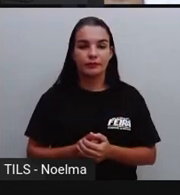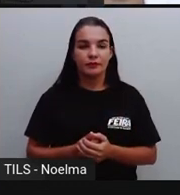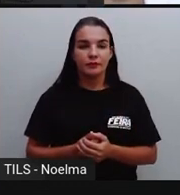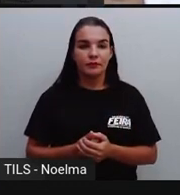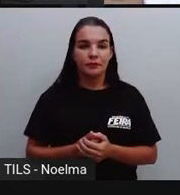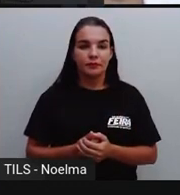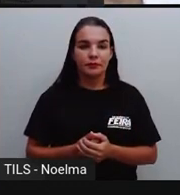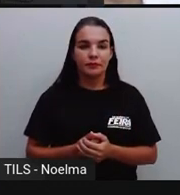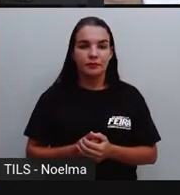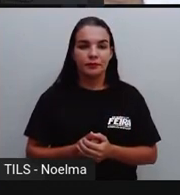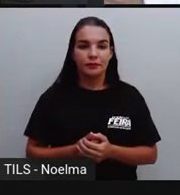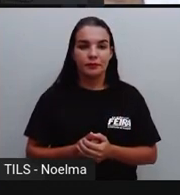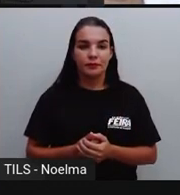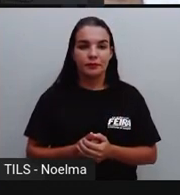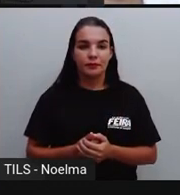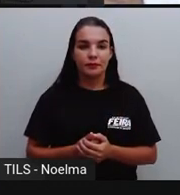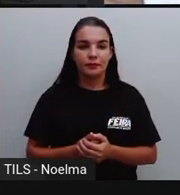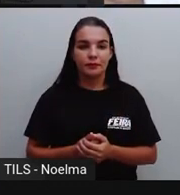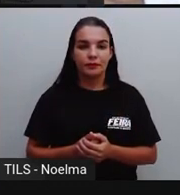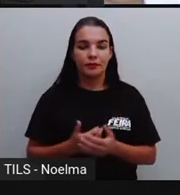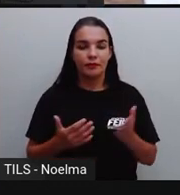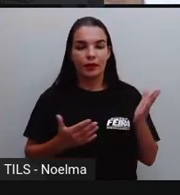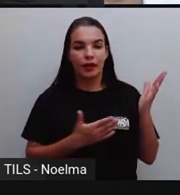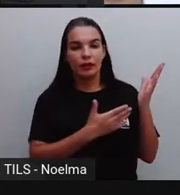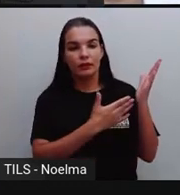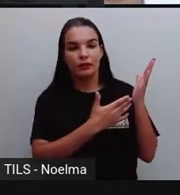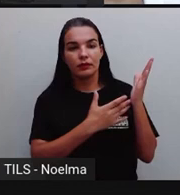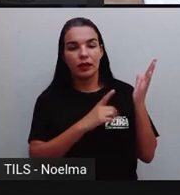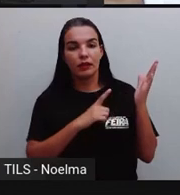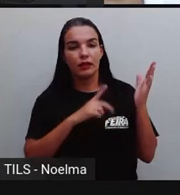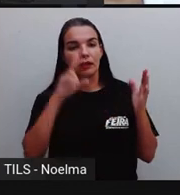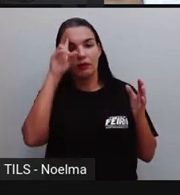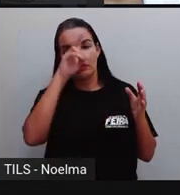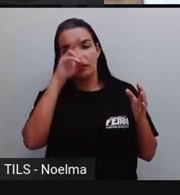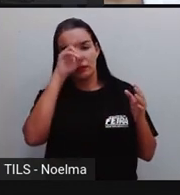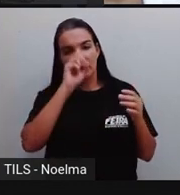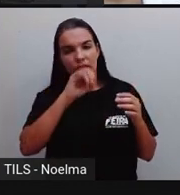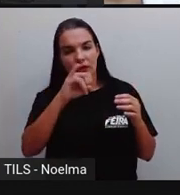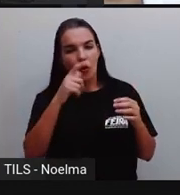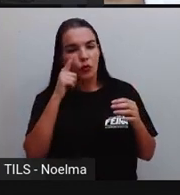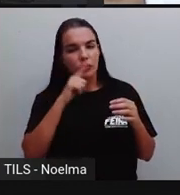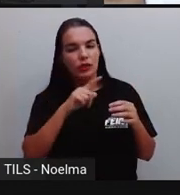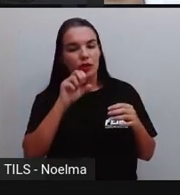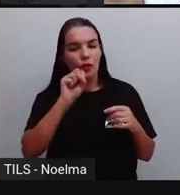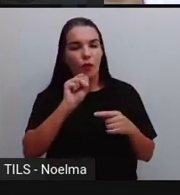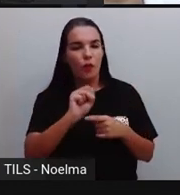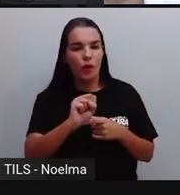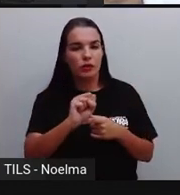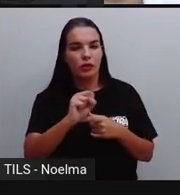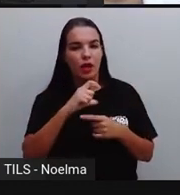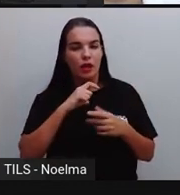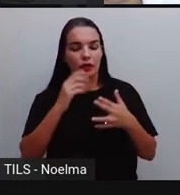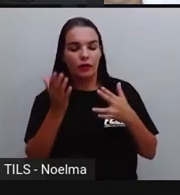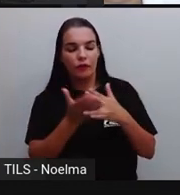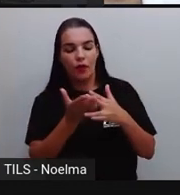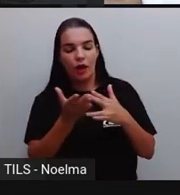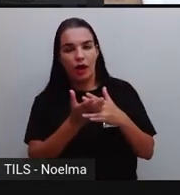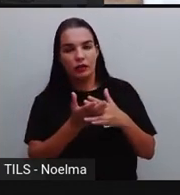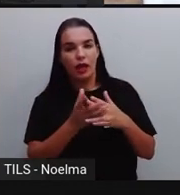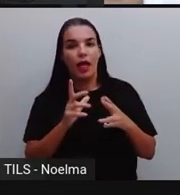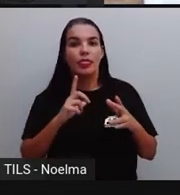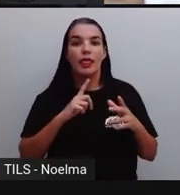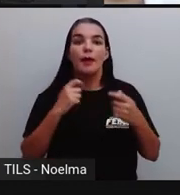Então, ó, e alguns lembretes que a Pró colocou aqui, tá? Para conseguirmos o som de si entre